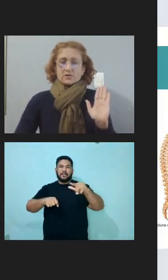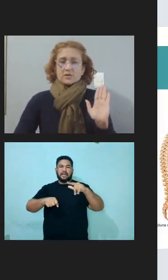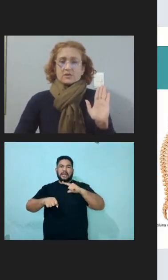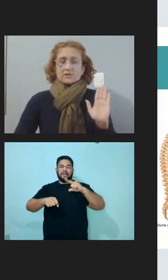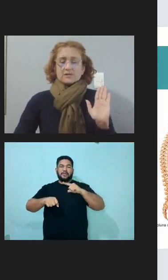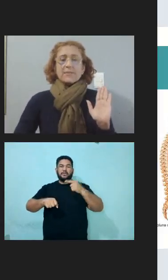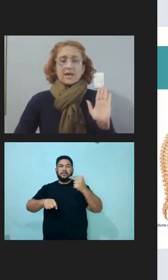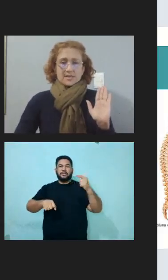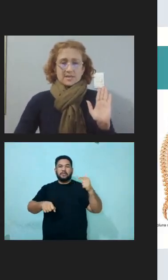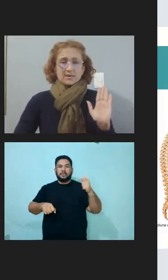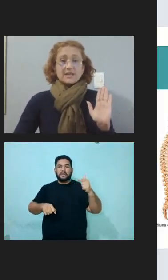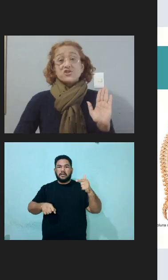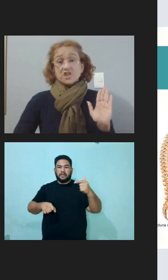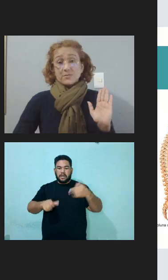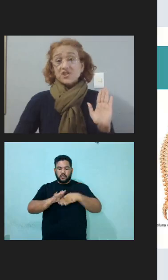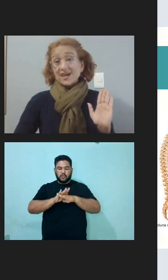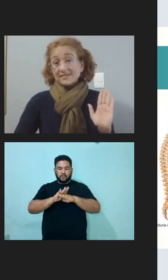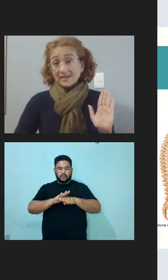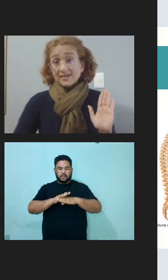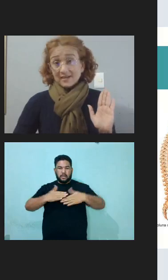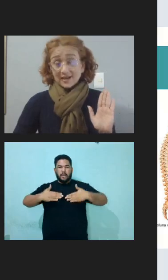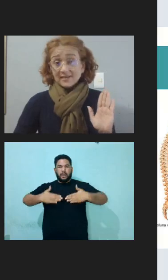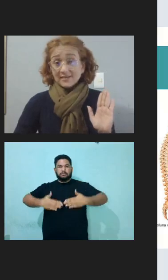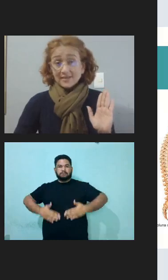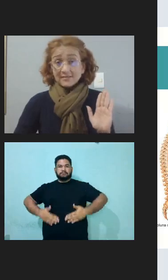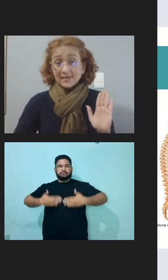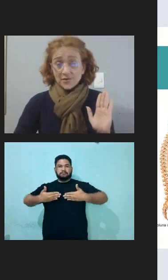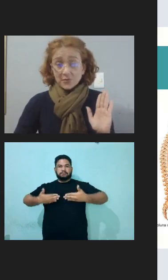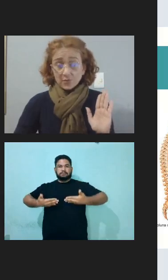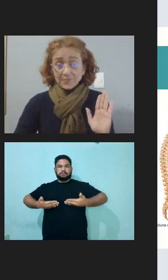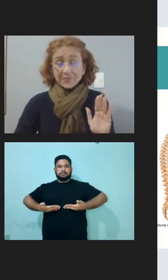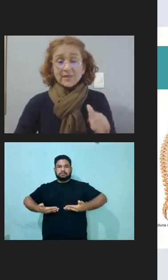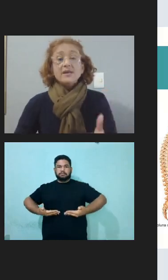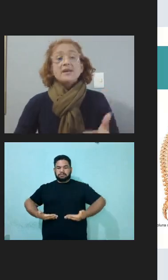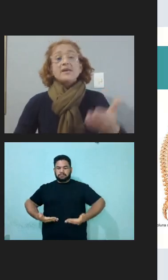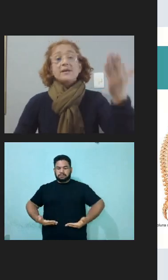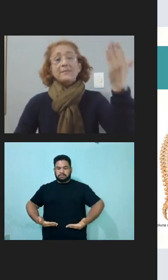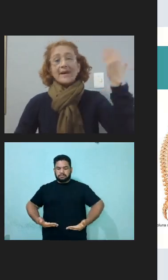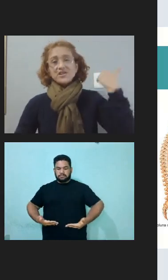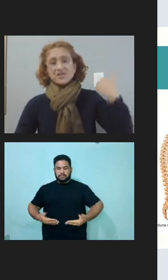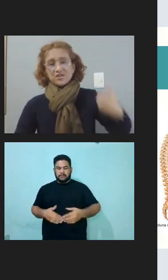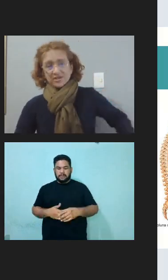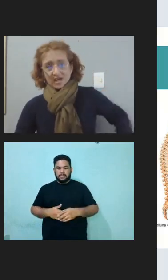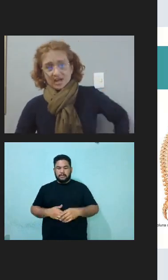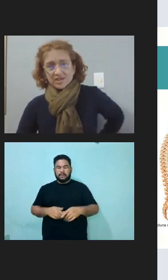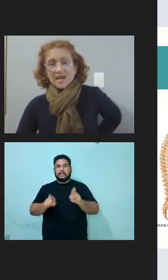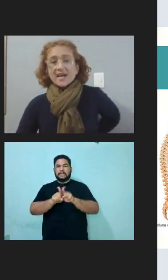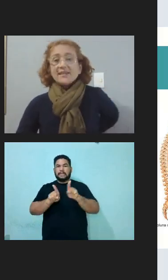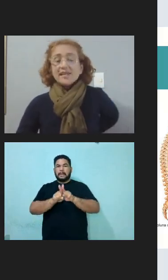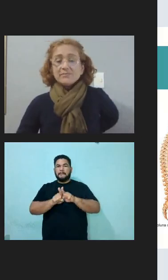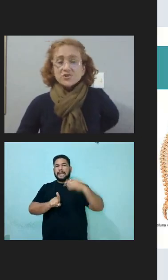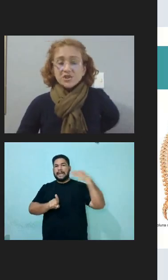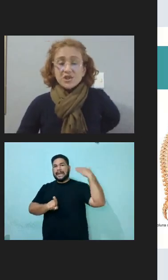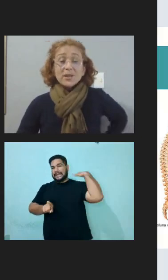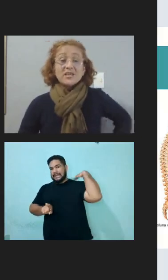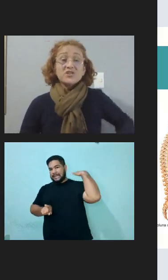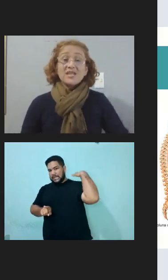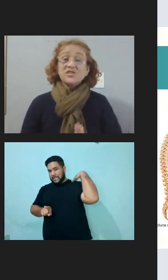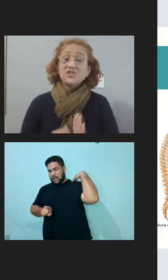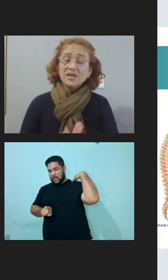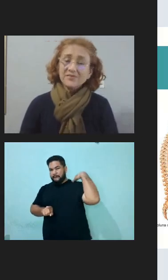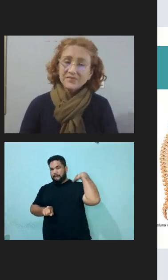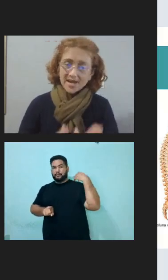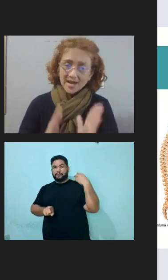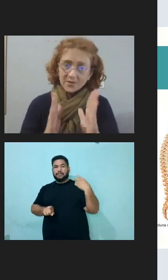ó, da barriga, que a gente chama de cadeia anterior, e a parte de trás, que é a cadeia posterior,